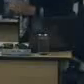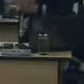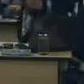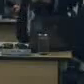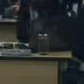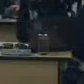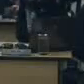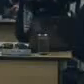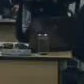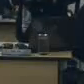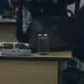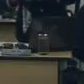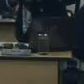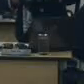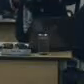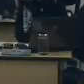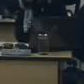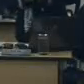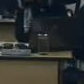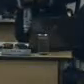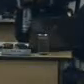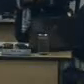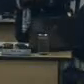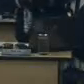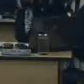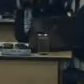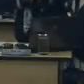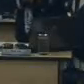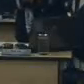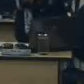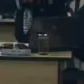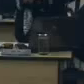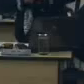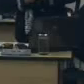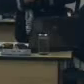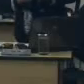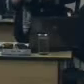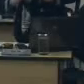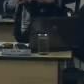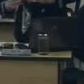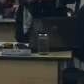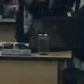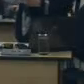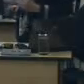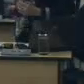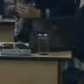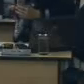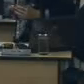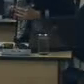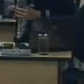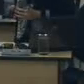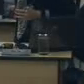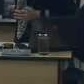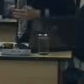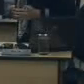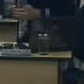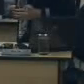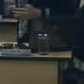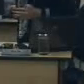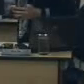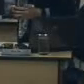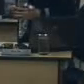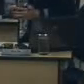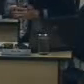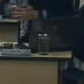Então, realmente, o Marcelo falou que vai fazer uma reunião com outro secretário para que possa